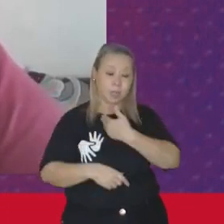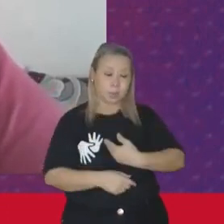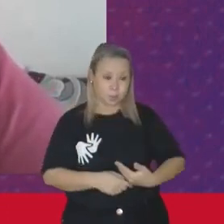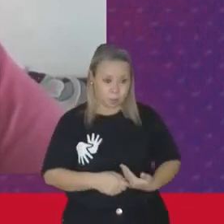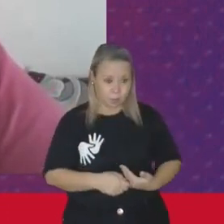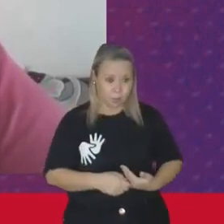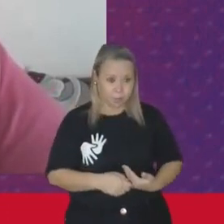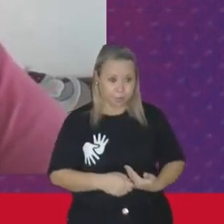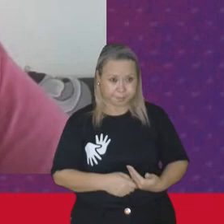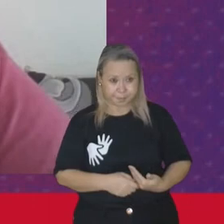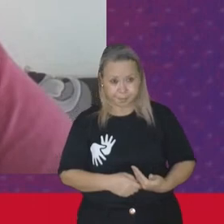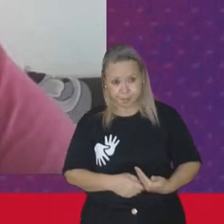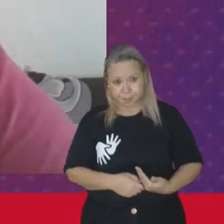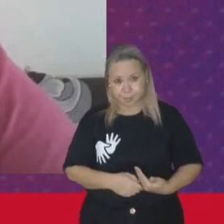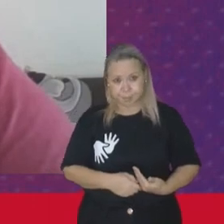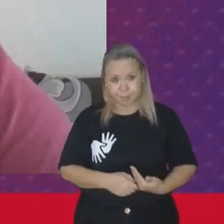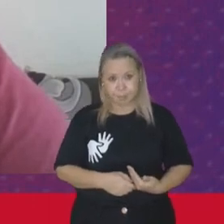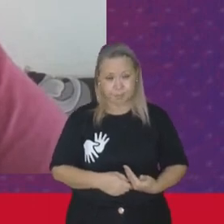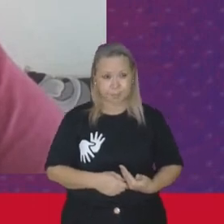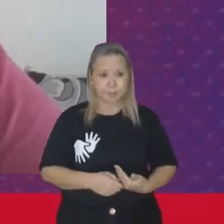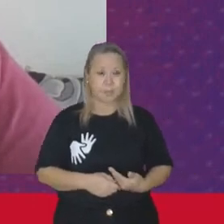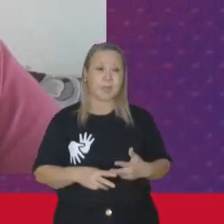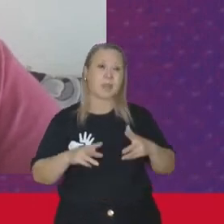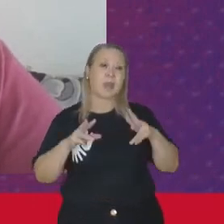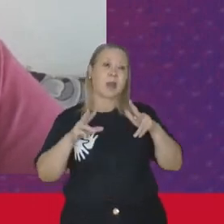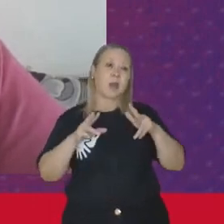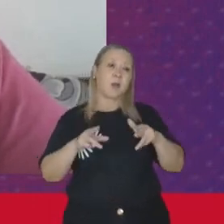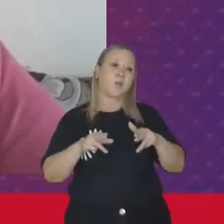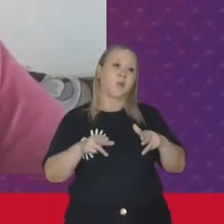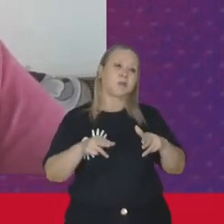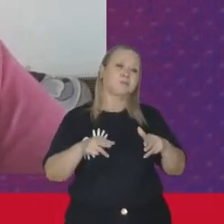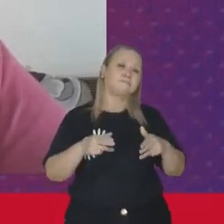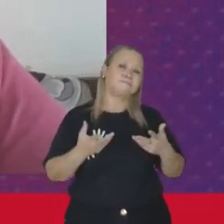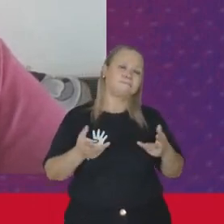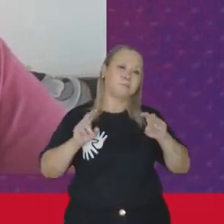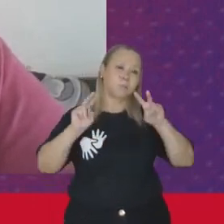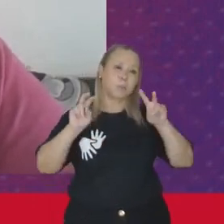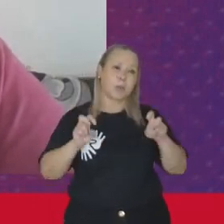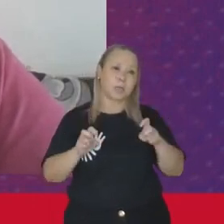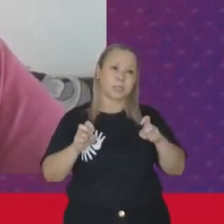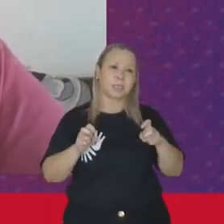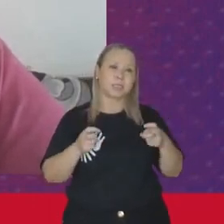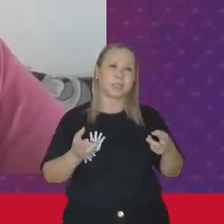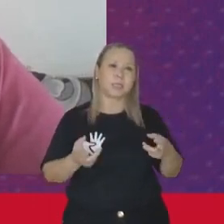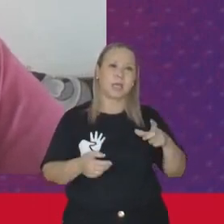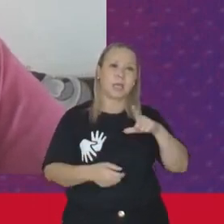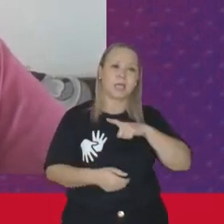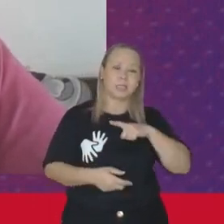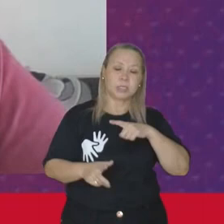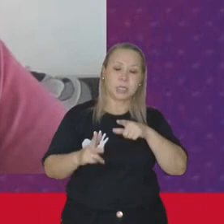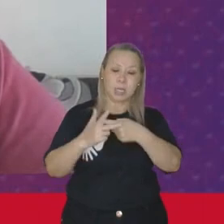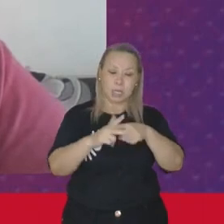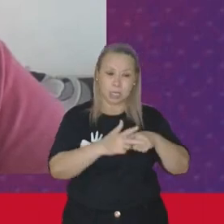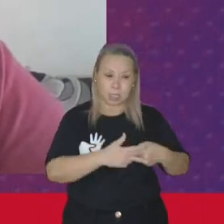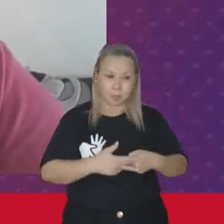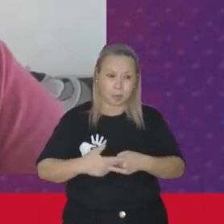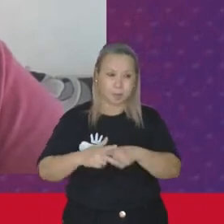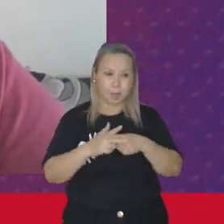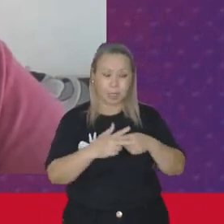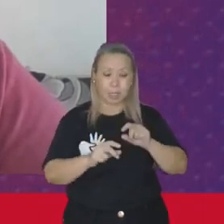né? Um pouco como desdobramento, né? De ter equipamentos